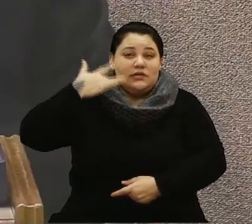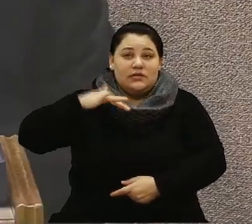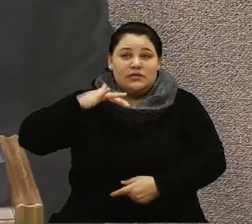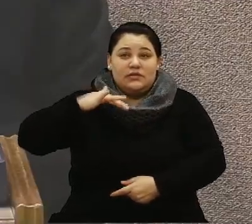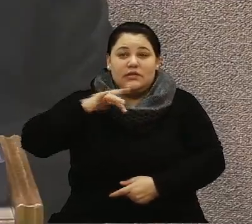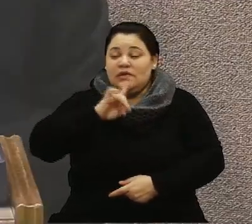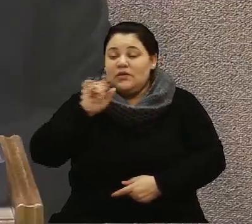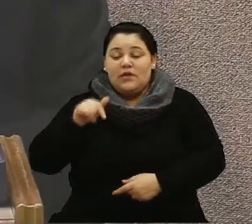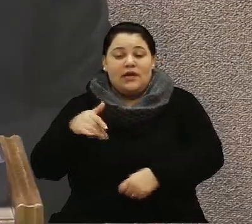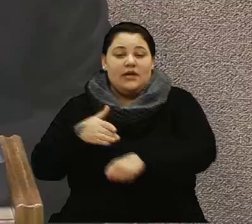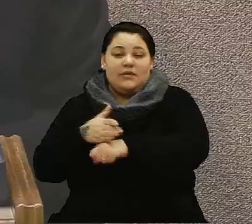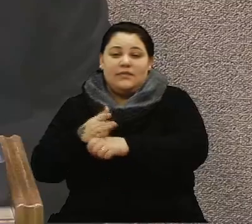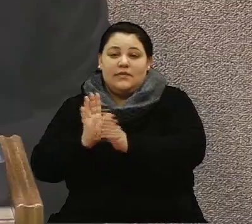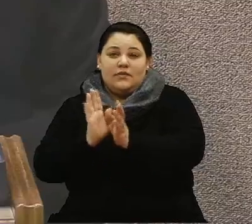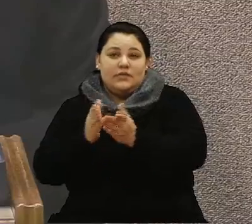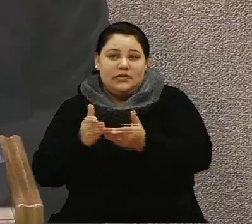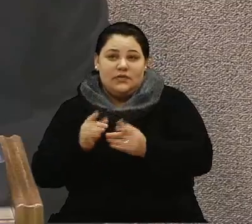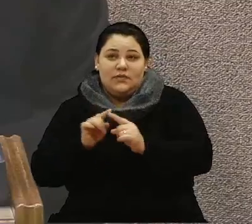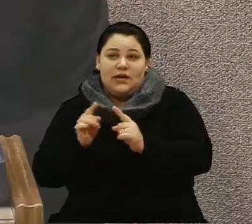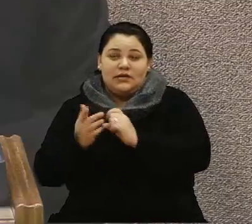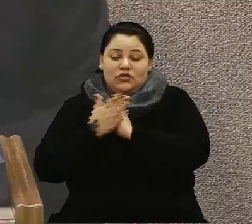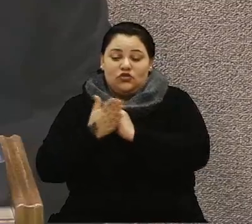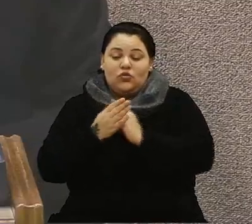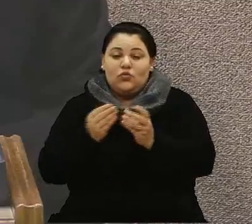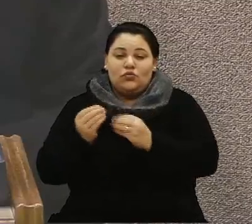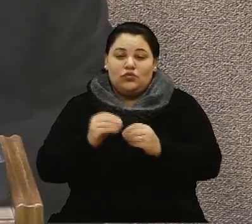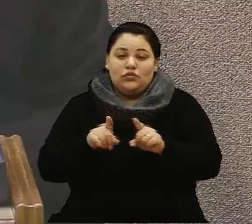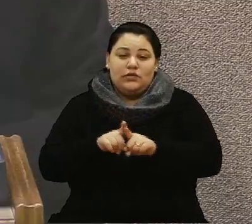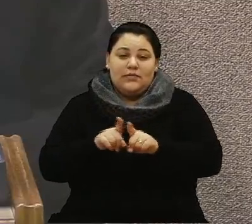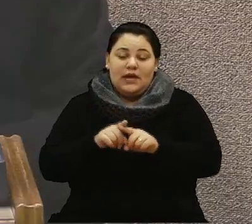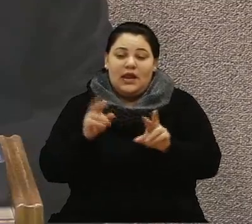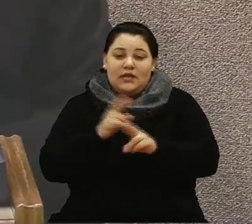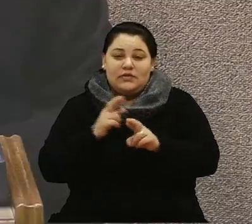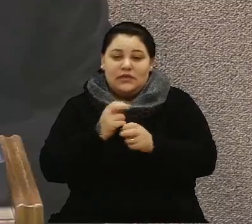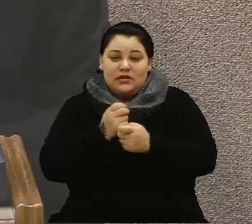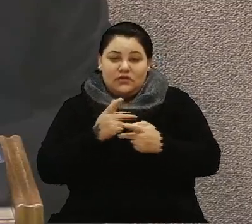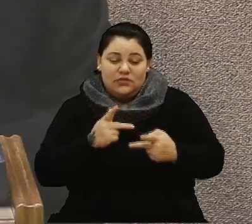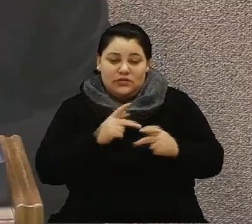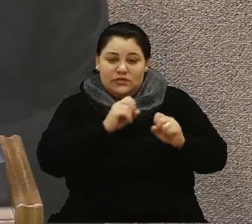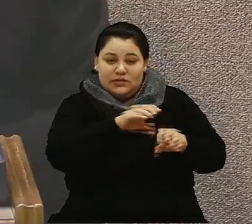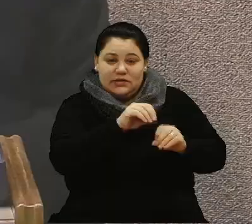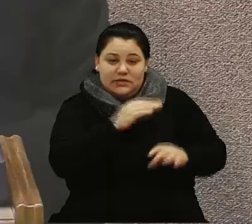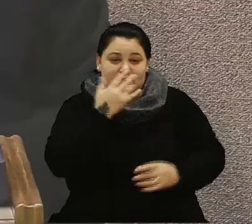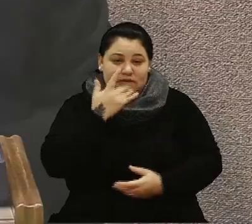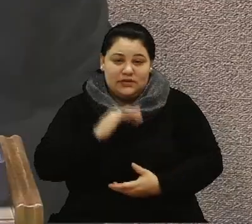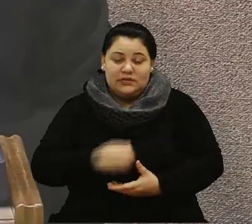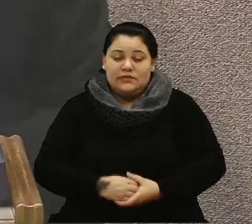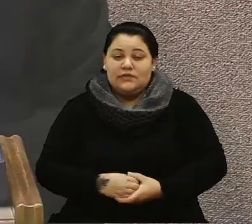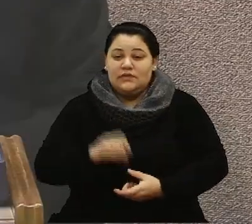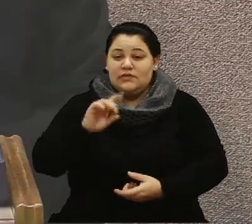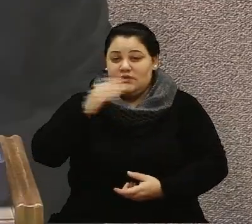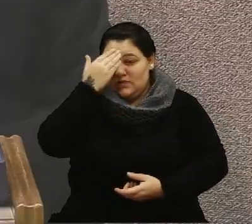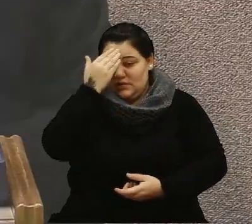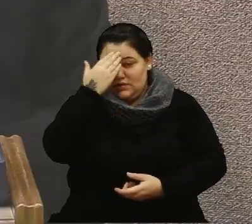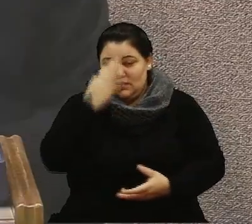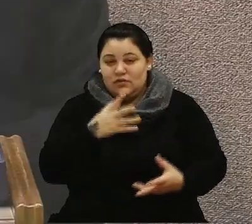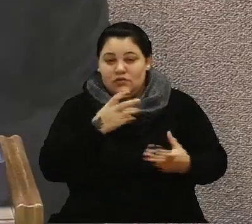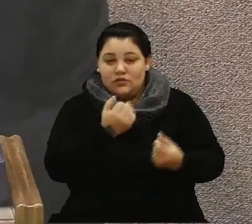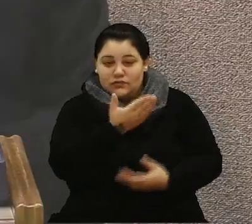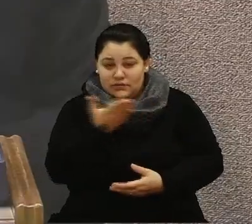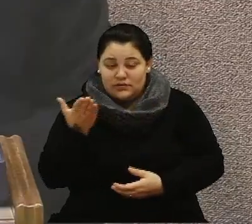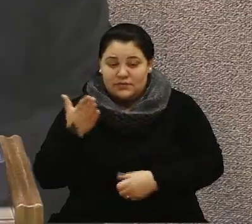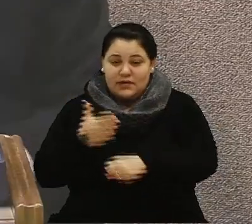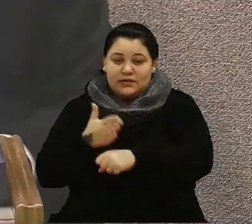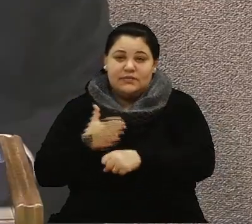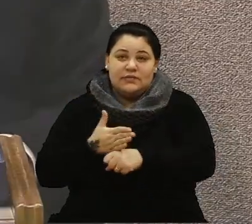que não é da comissão, mas que tem nos auxiliado muito nessa situação sobre educação infantil. Então, só agradecer a todos que participaram e dando